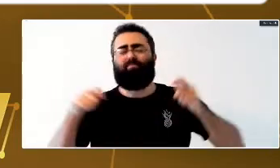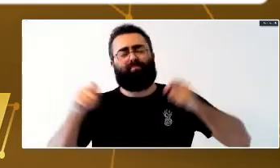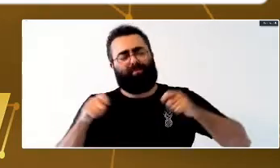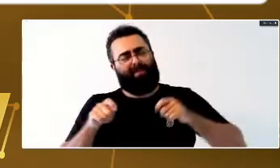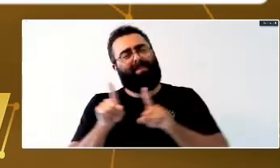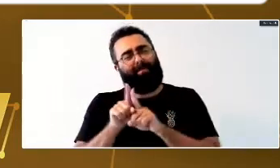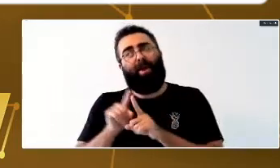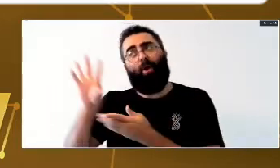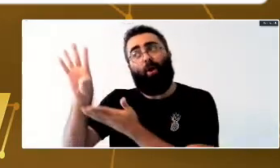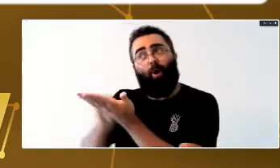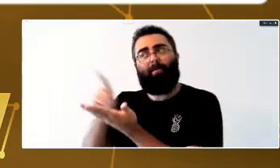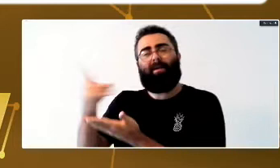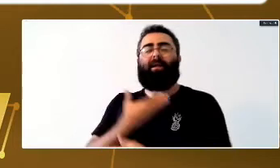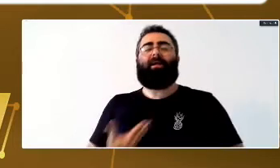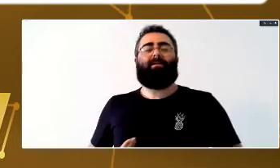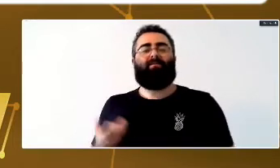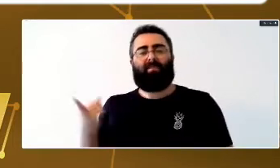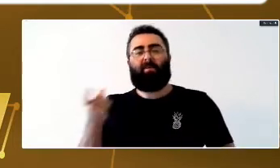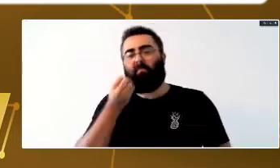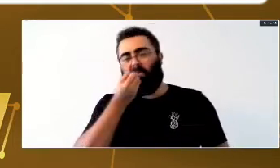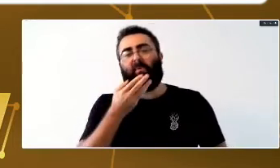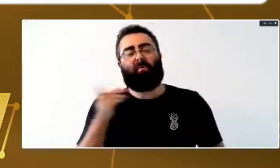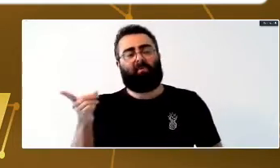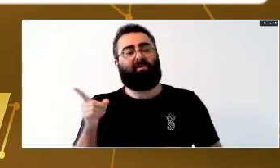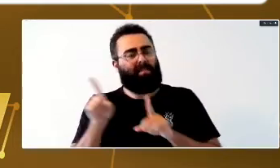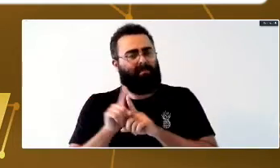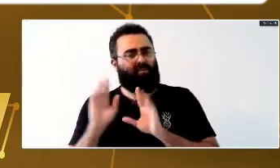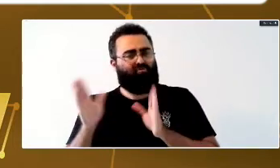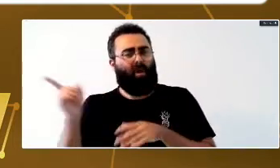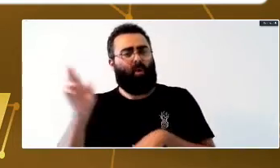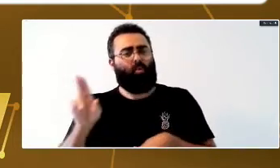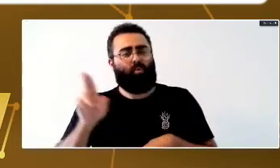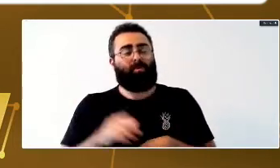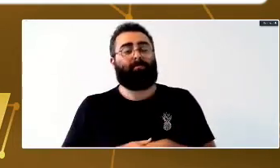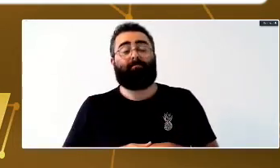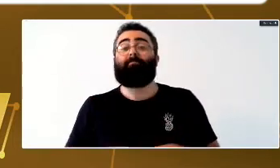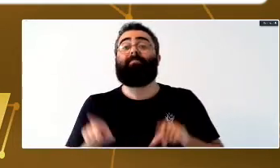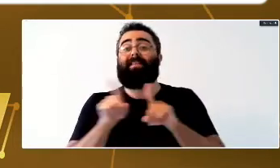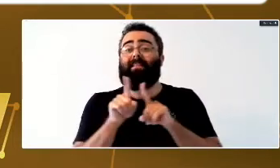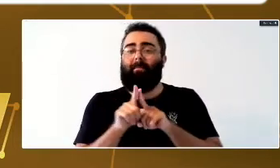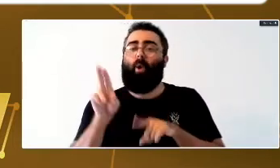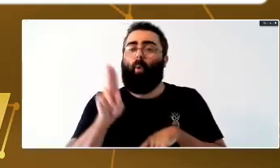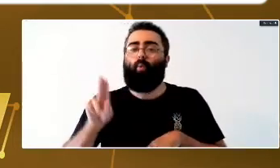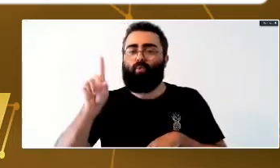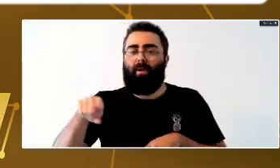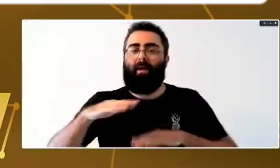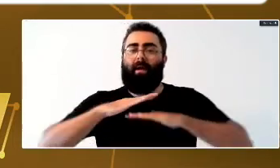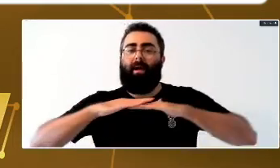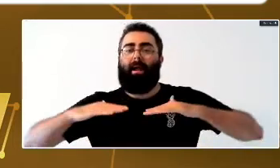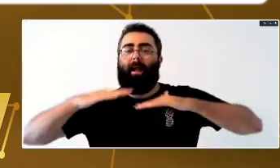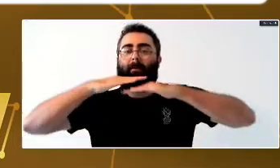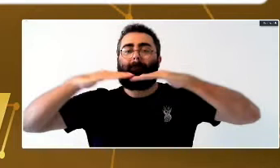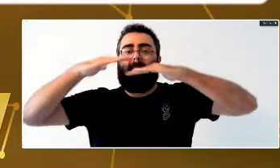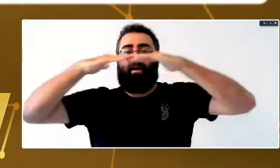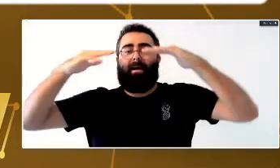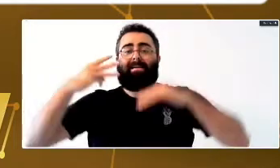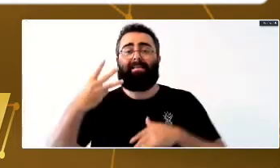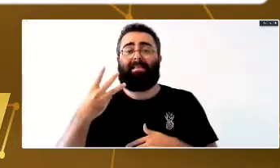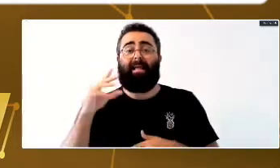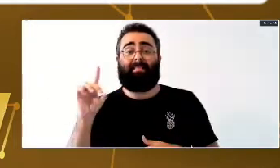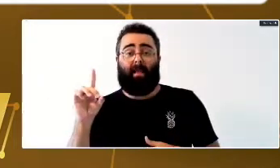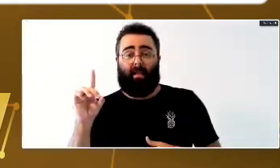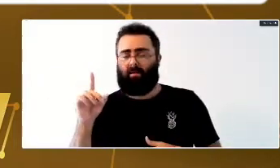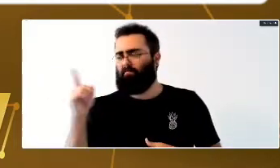instituições também. O uso de camadas 3D também é algo que está sendo agregado, algo que veio como transformação,